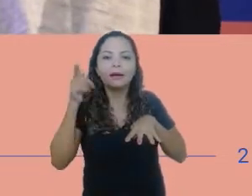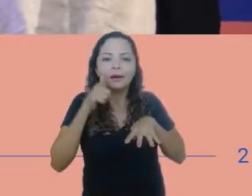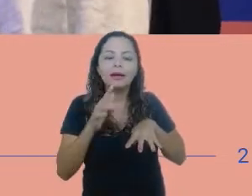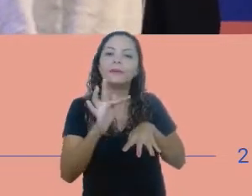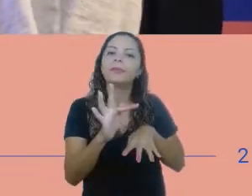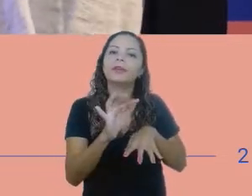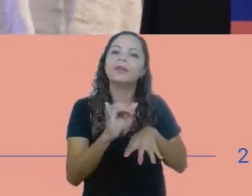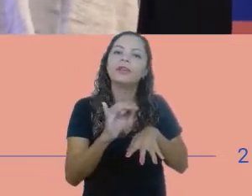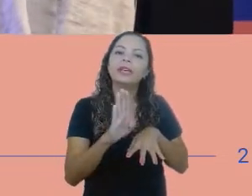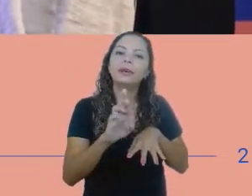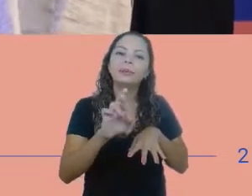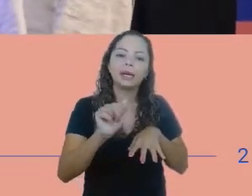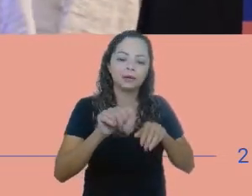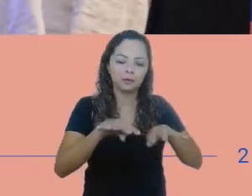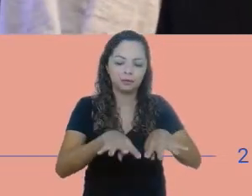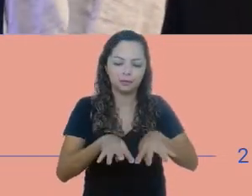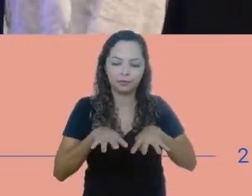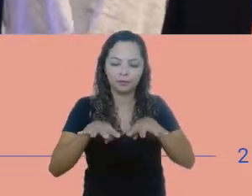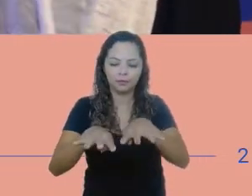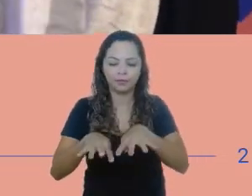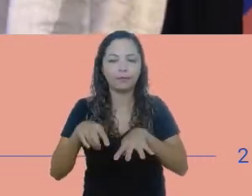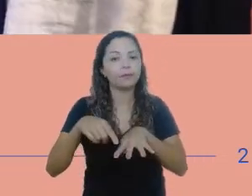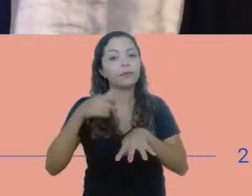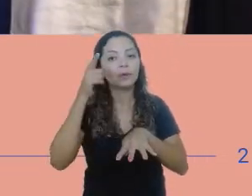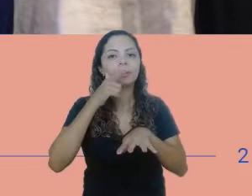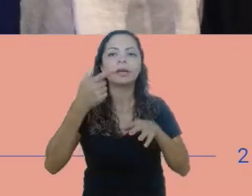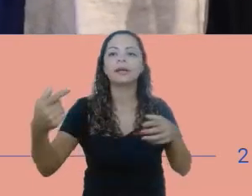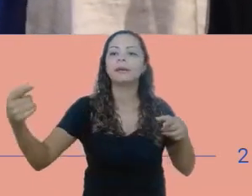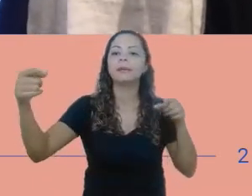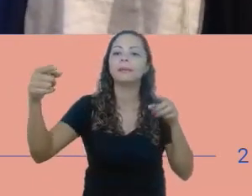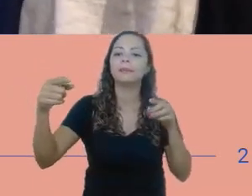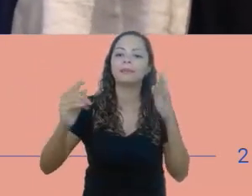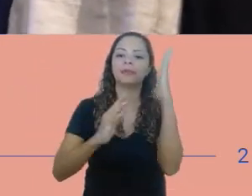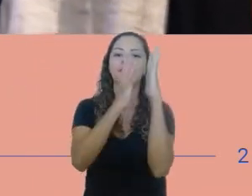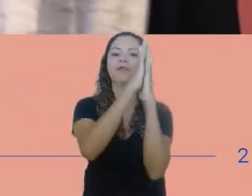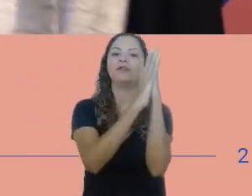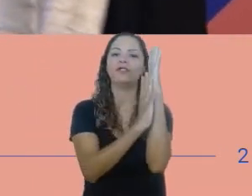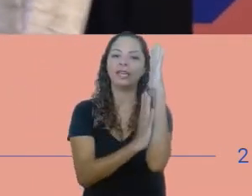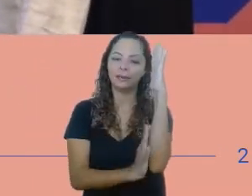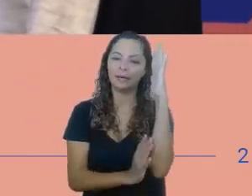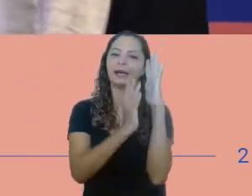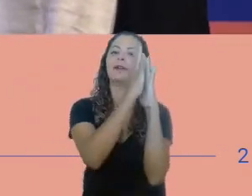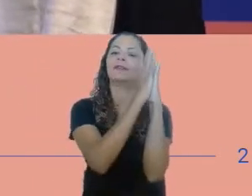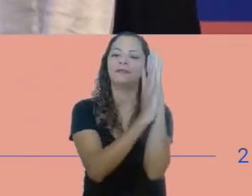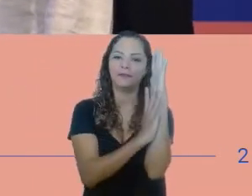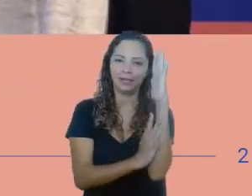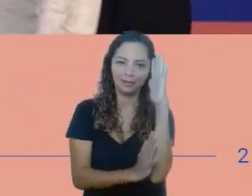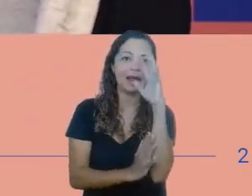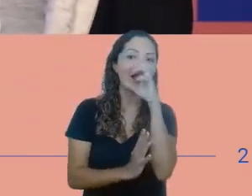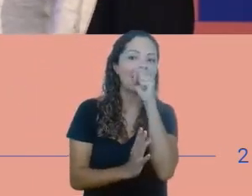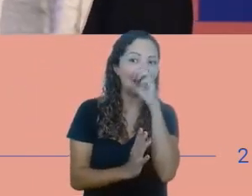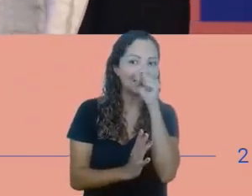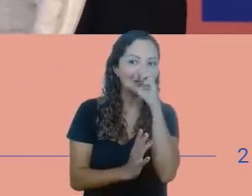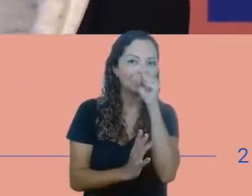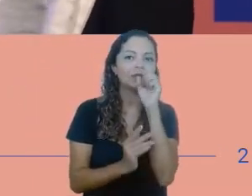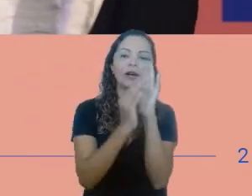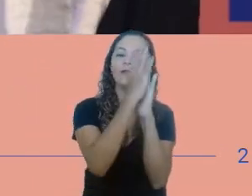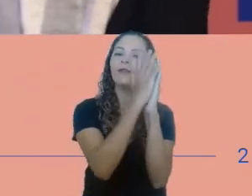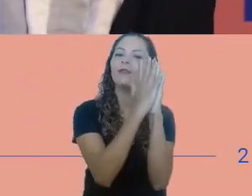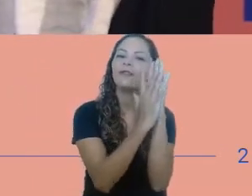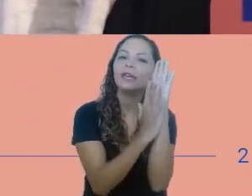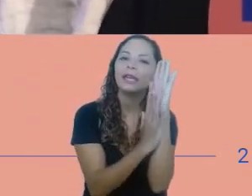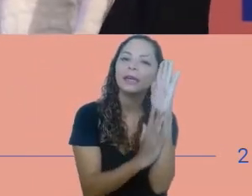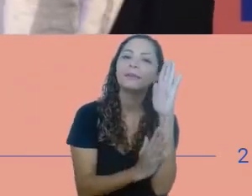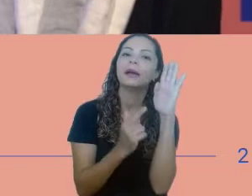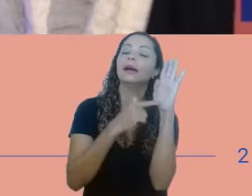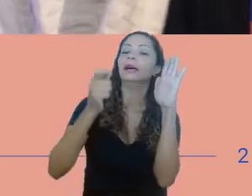marca italiana Salvatore Ferragamo para que eles já desenvolvessem uma linha de produtos com essa fibra Então